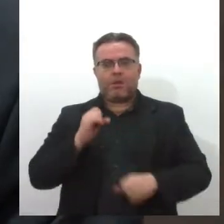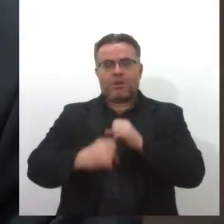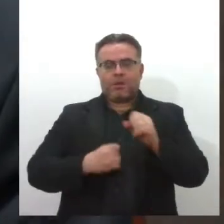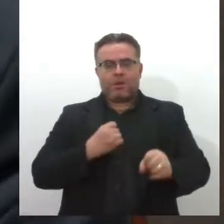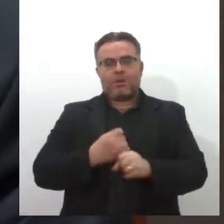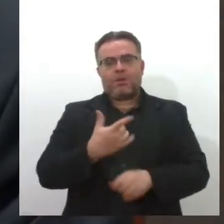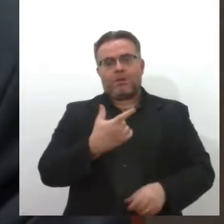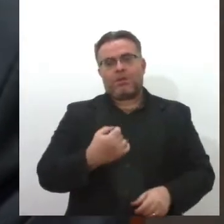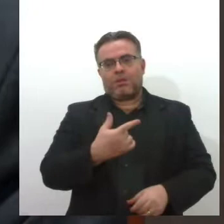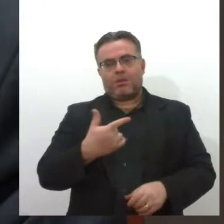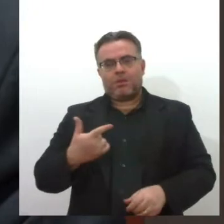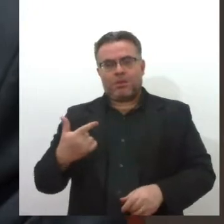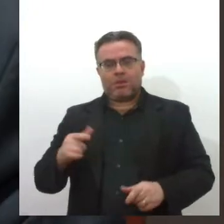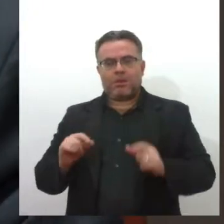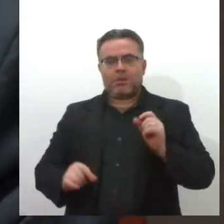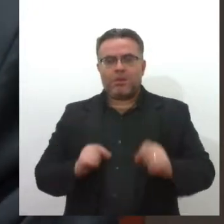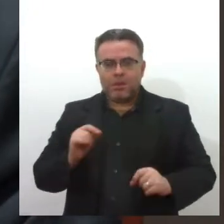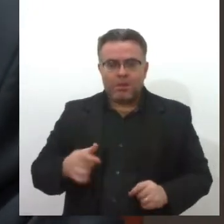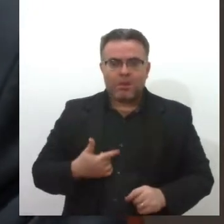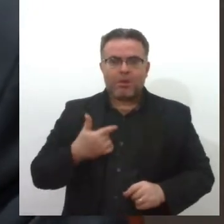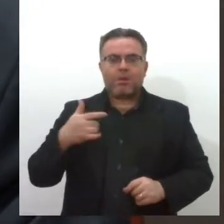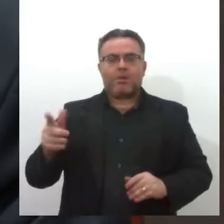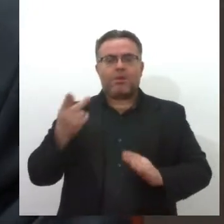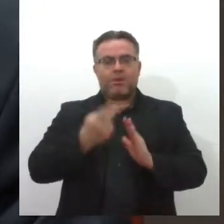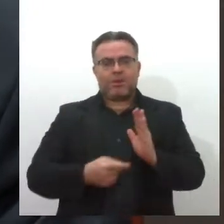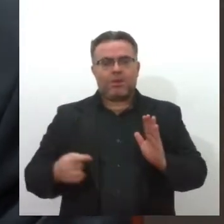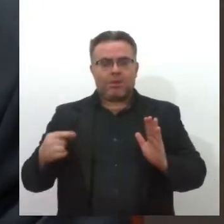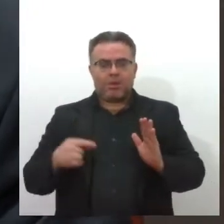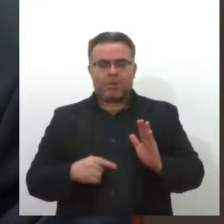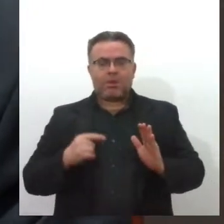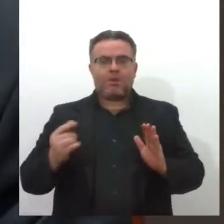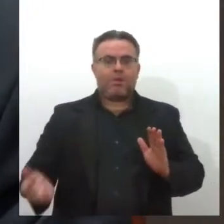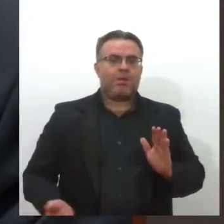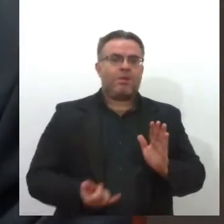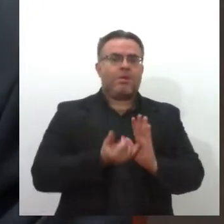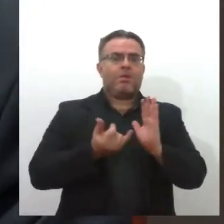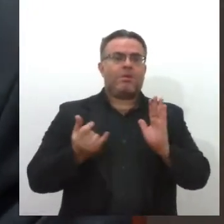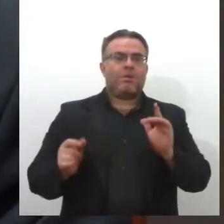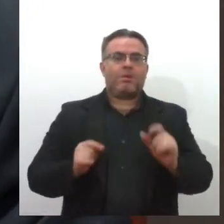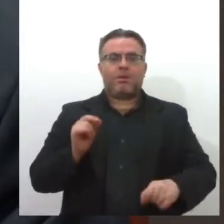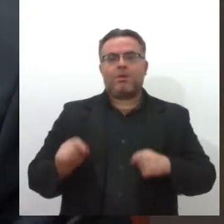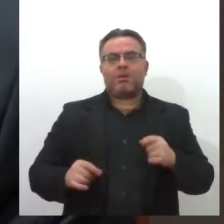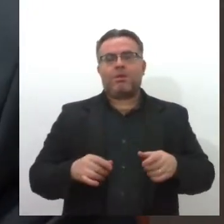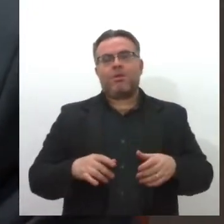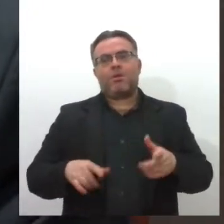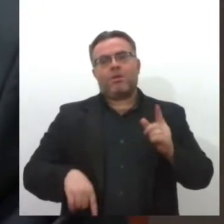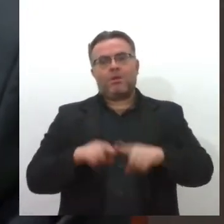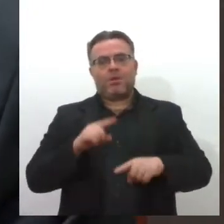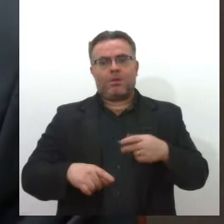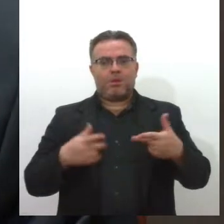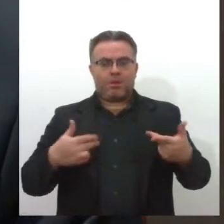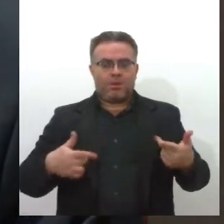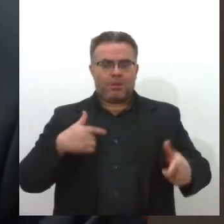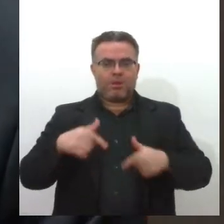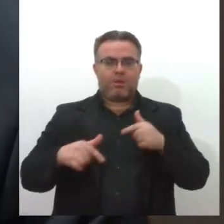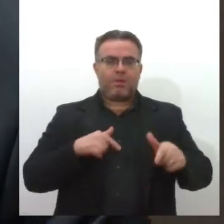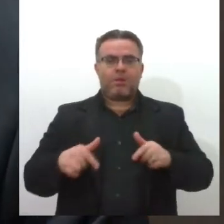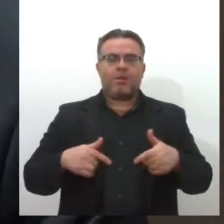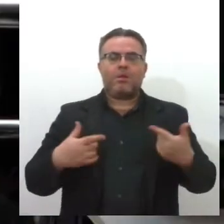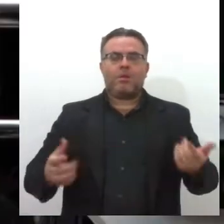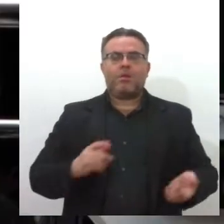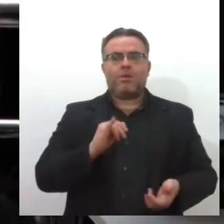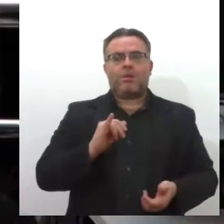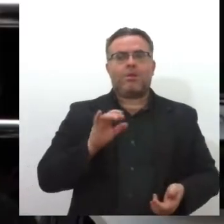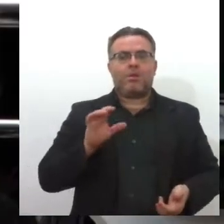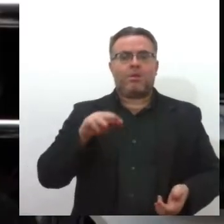dos projetos de autoria do Executivo tem relação com o Imposto sobre Circulação de Mercadorias e Serviços, o ICMS. O